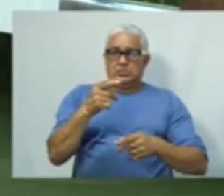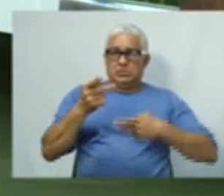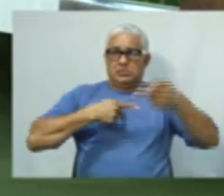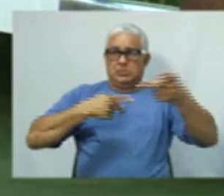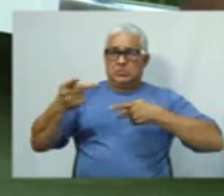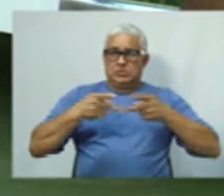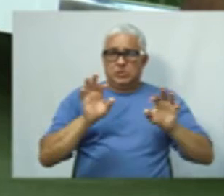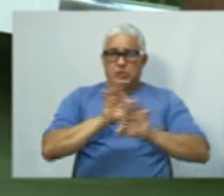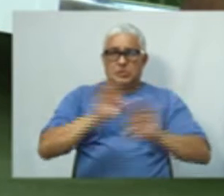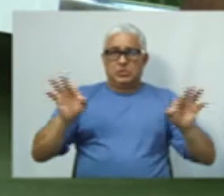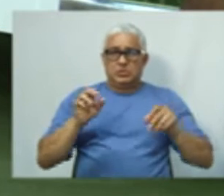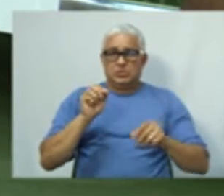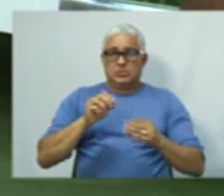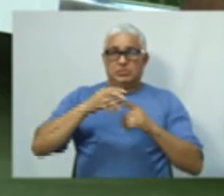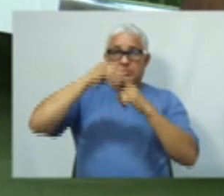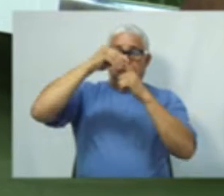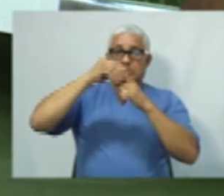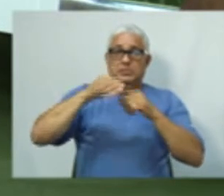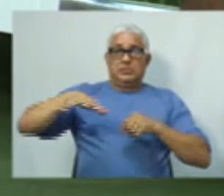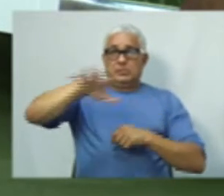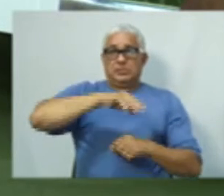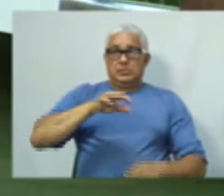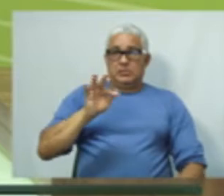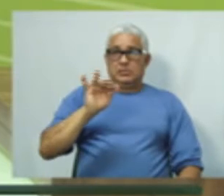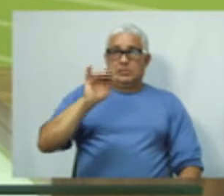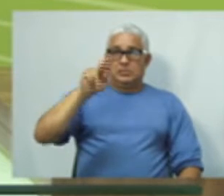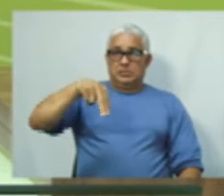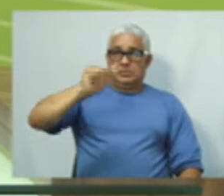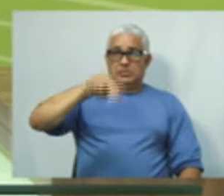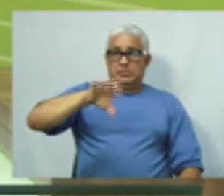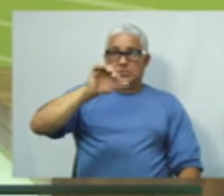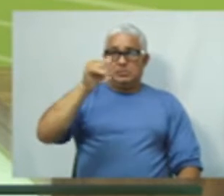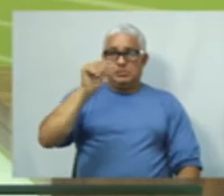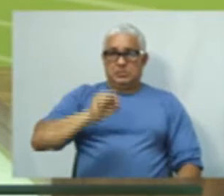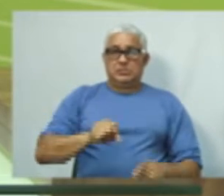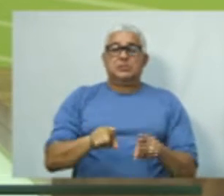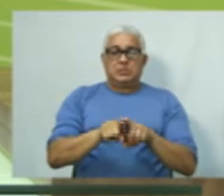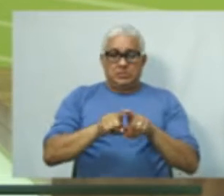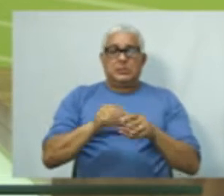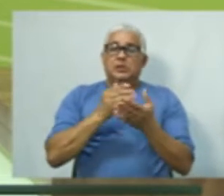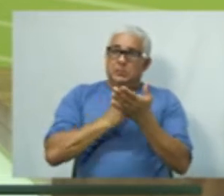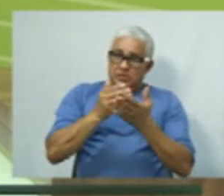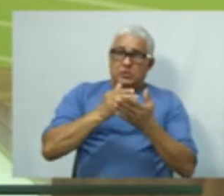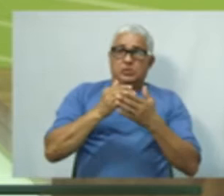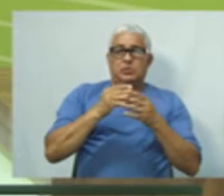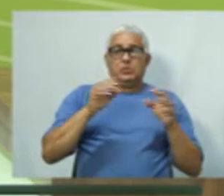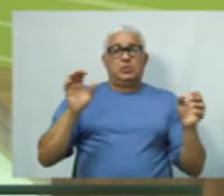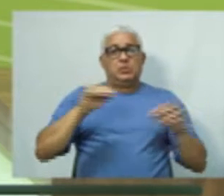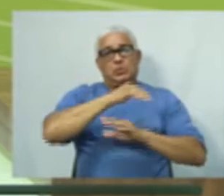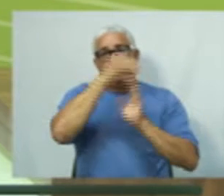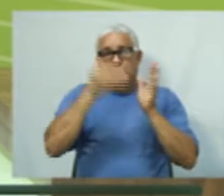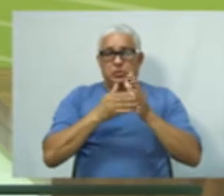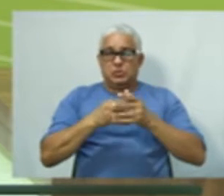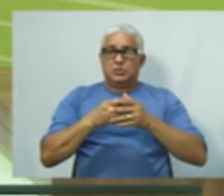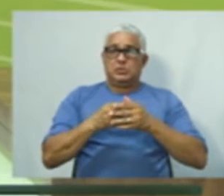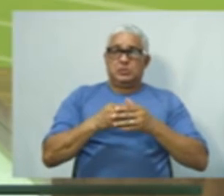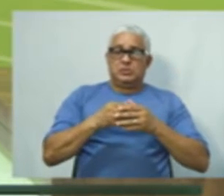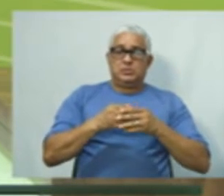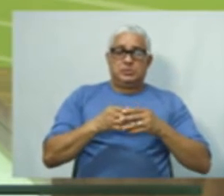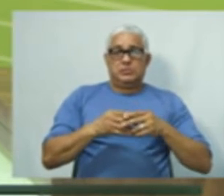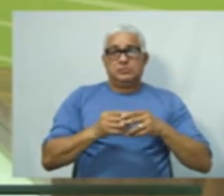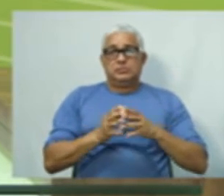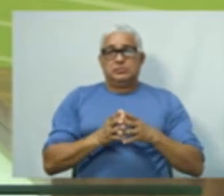principalmente na área de finanças. Isso mesmo, professora. O planejamento é o início de todo o processo. Quando você pensa em fazer uma